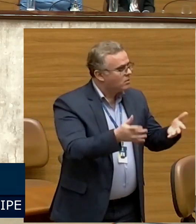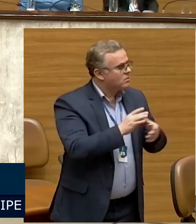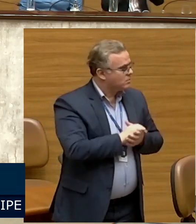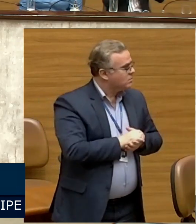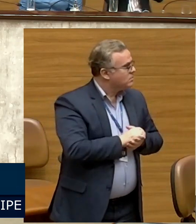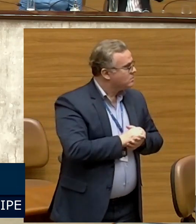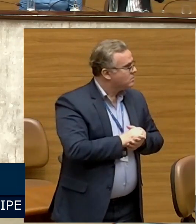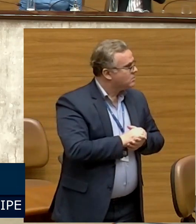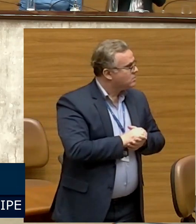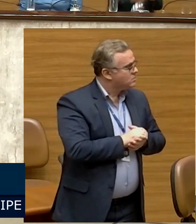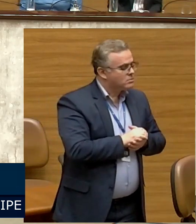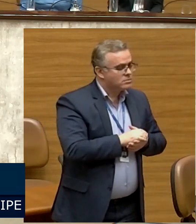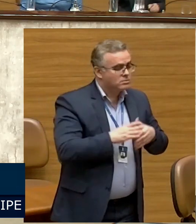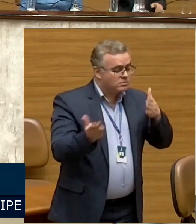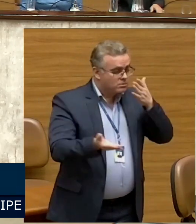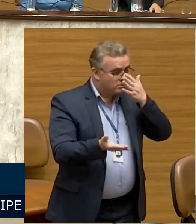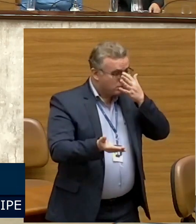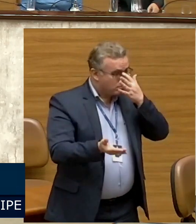Agora,